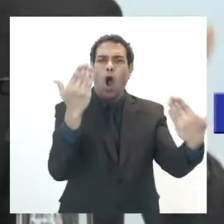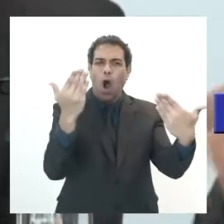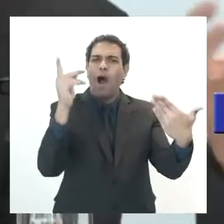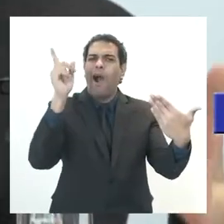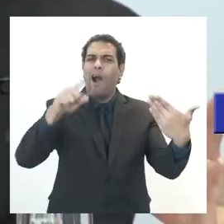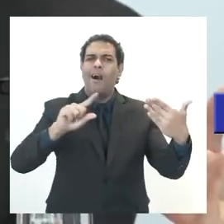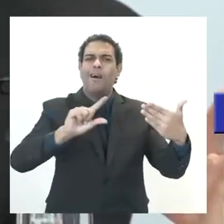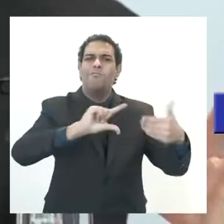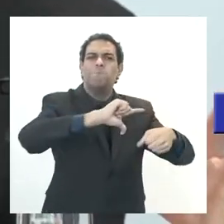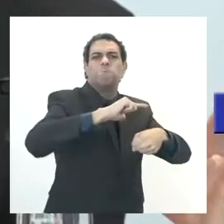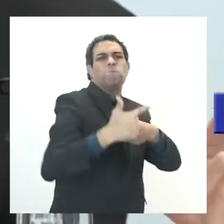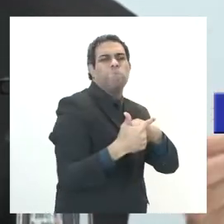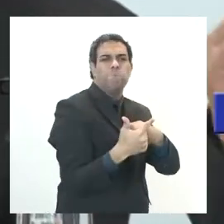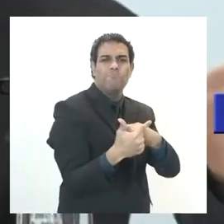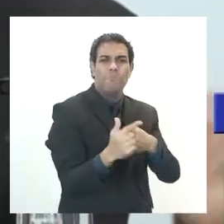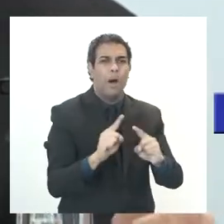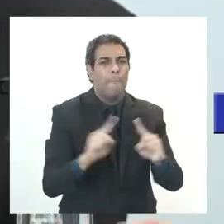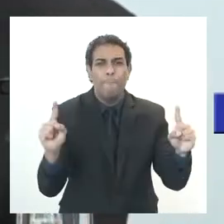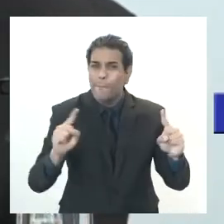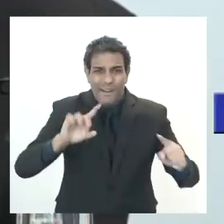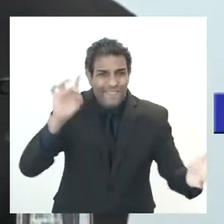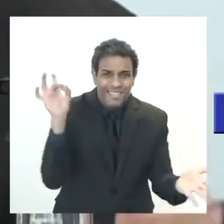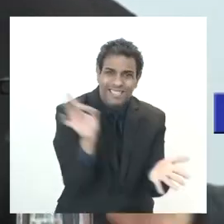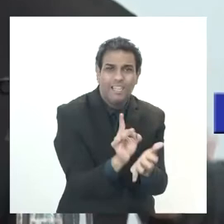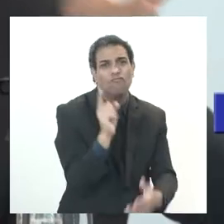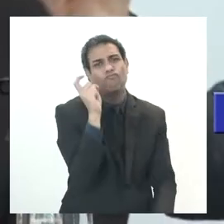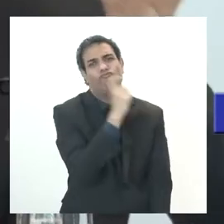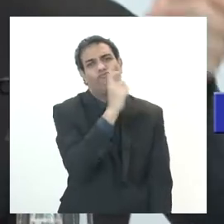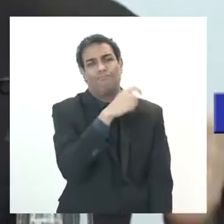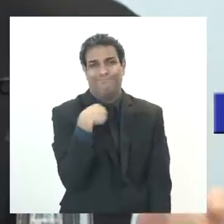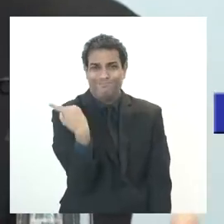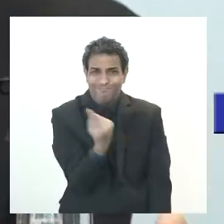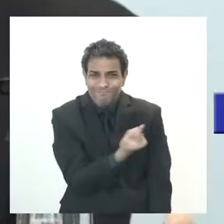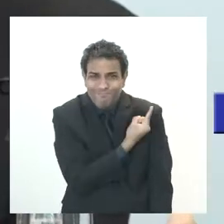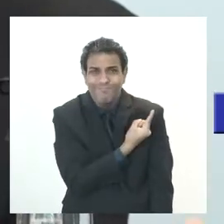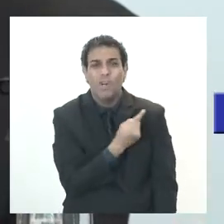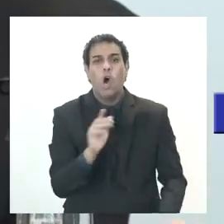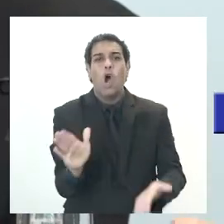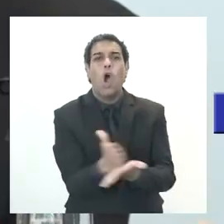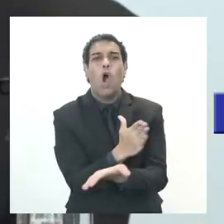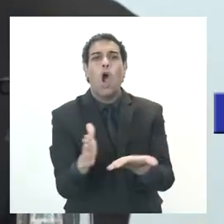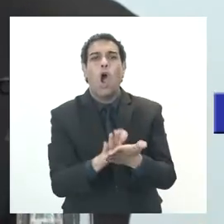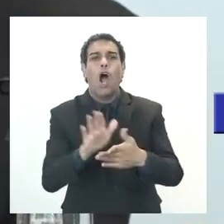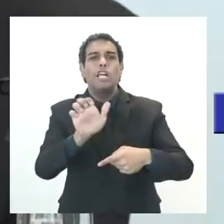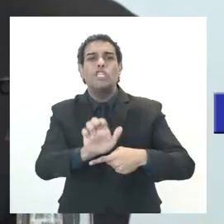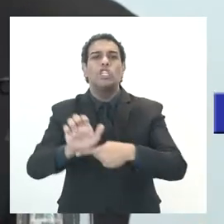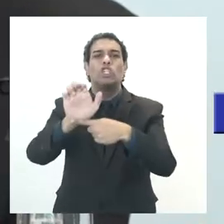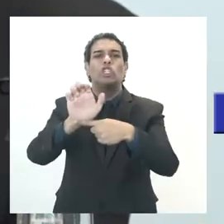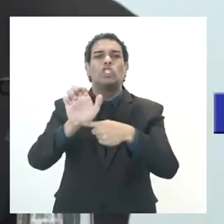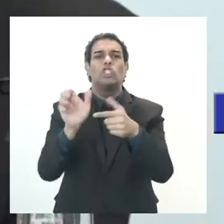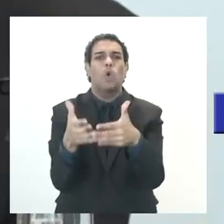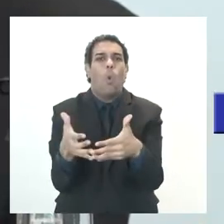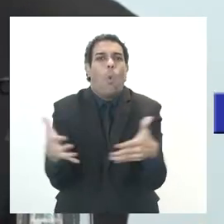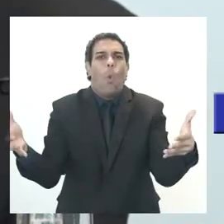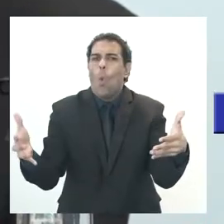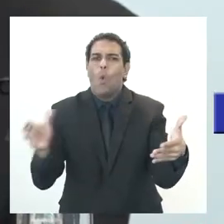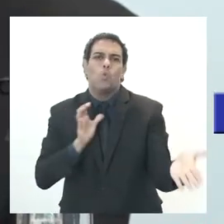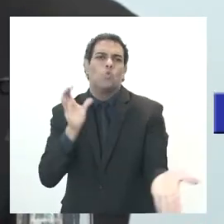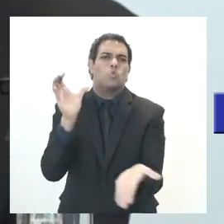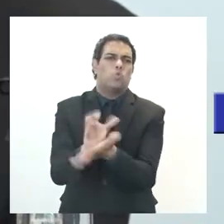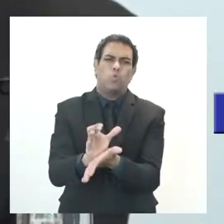com nós somos eficientes etc não é verdade que nós tenhamos estados enxutos esses